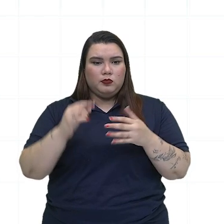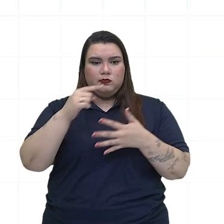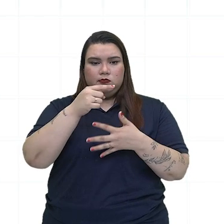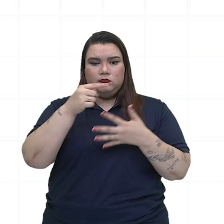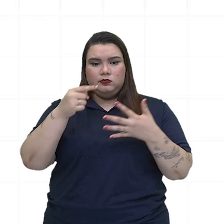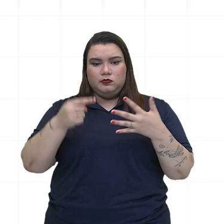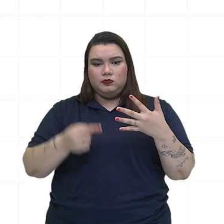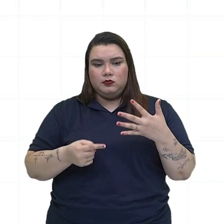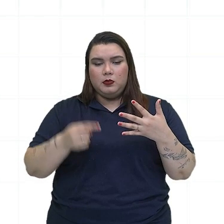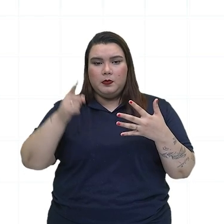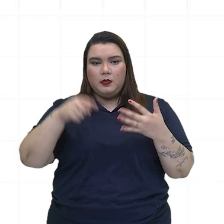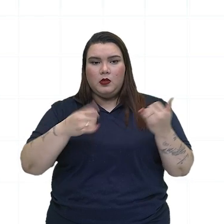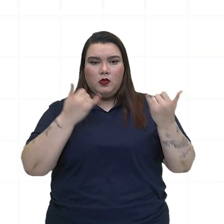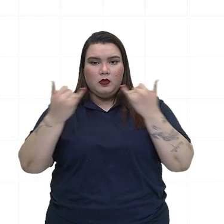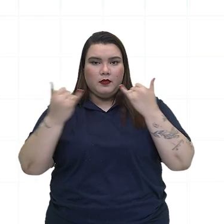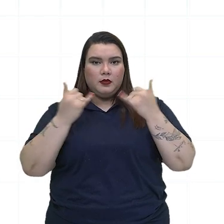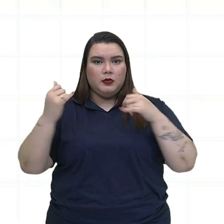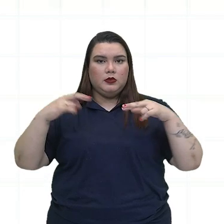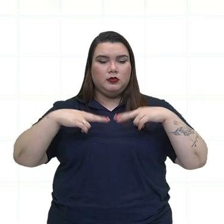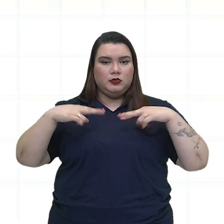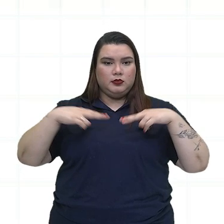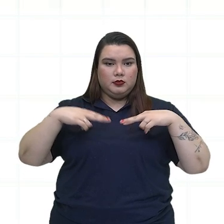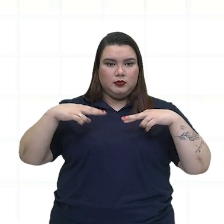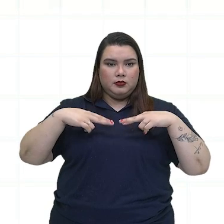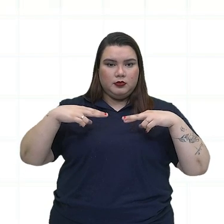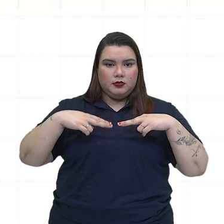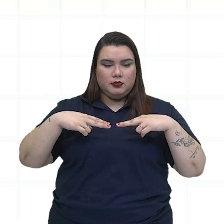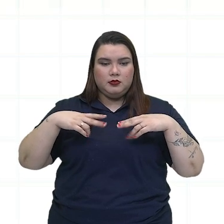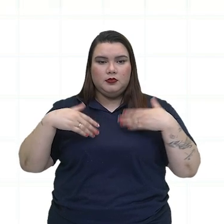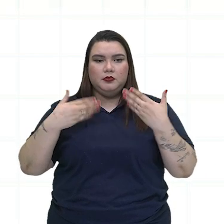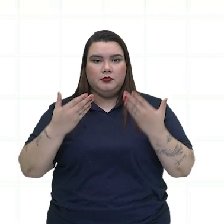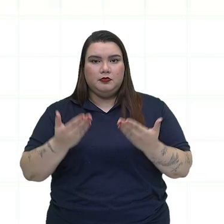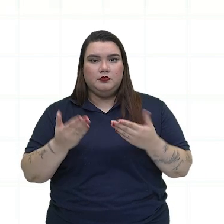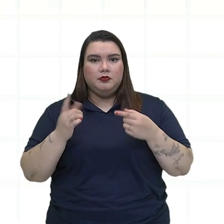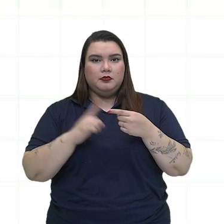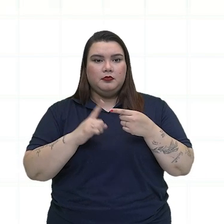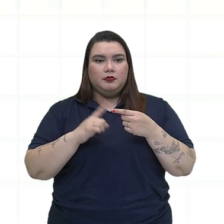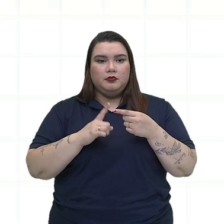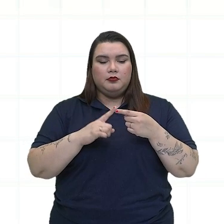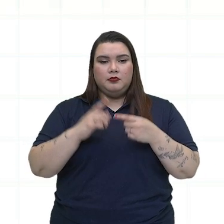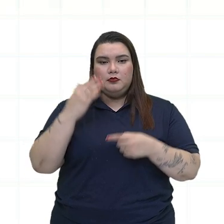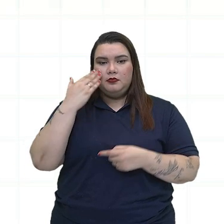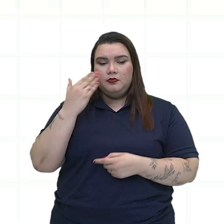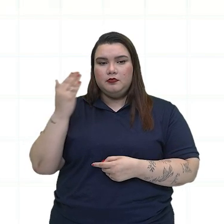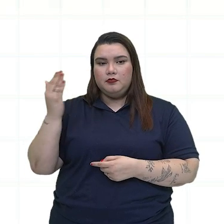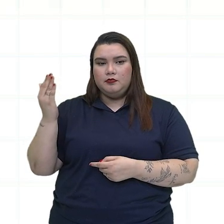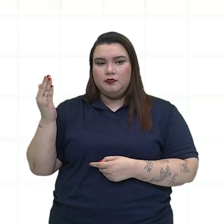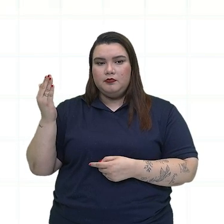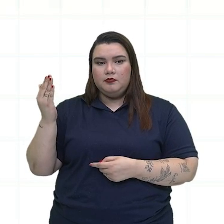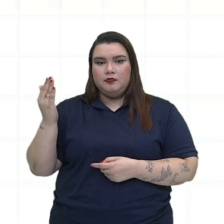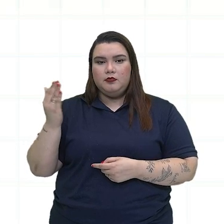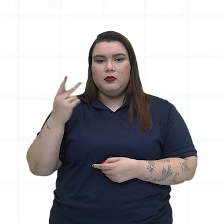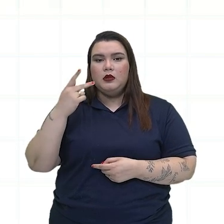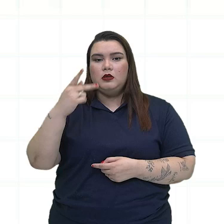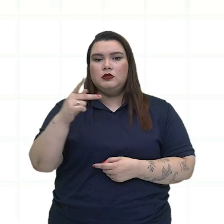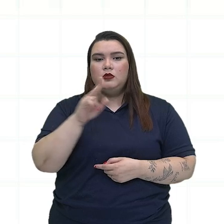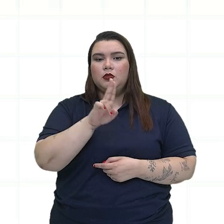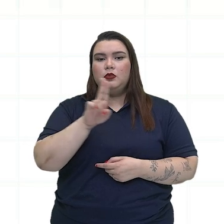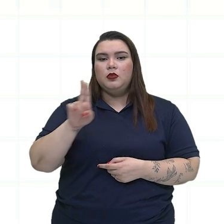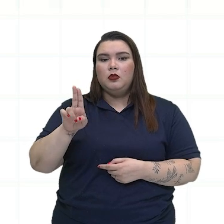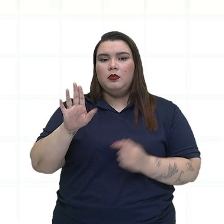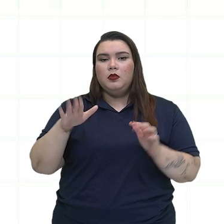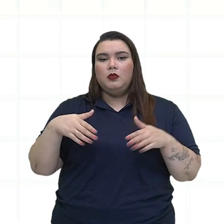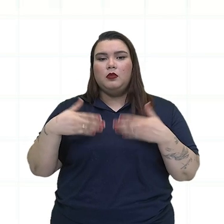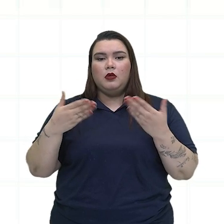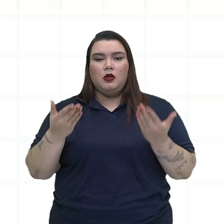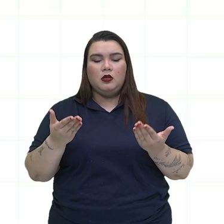perguntas são de informações pessoais. Então, what's your name? What's your name? Qual é o seu nome? Vou colocar